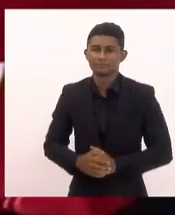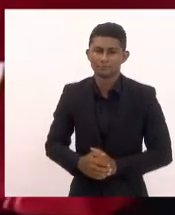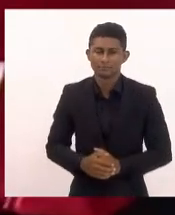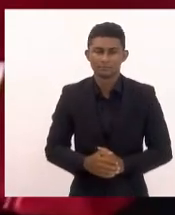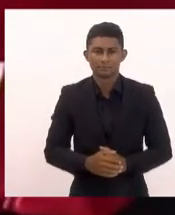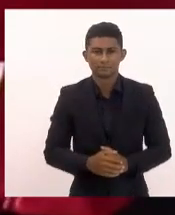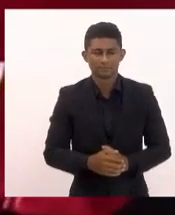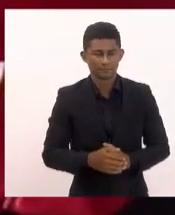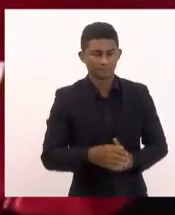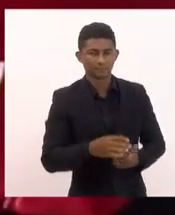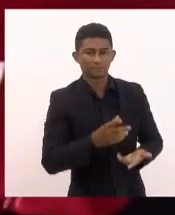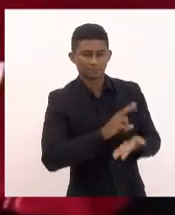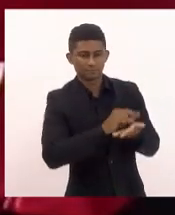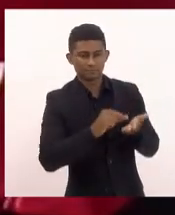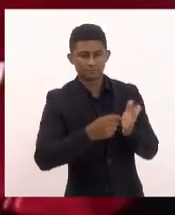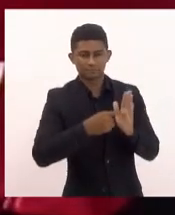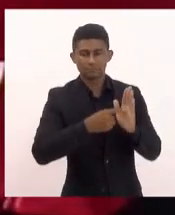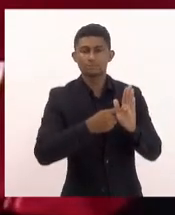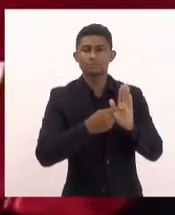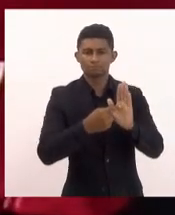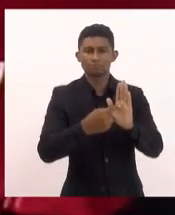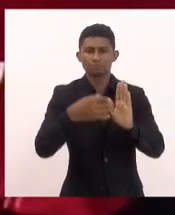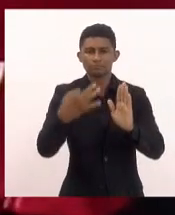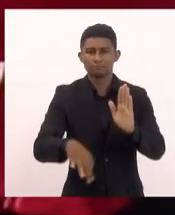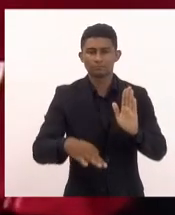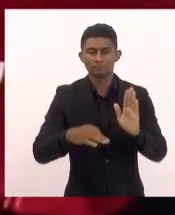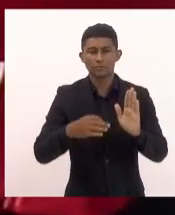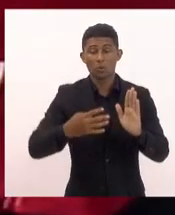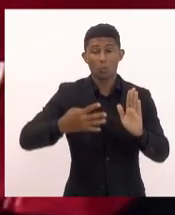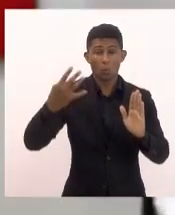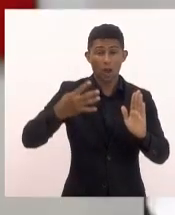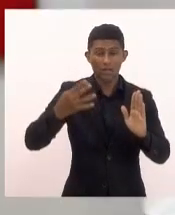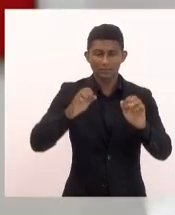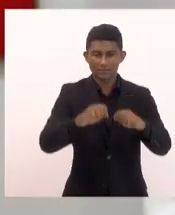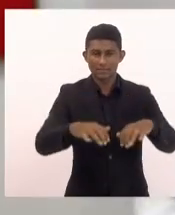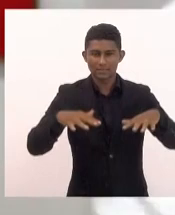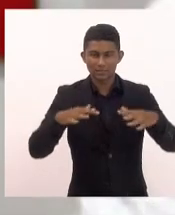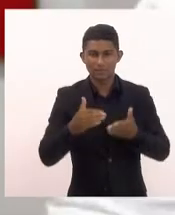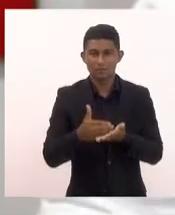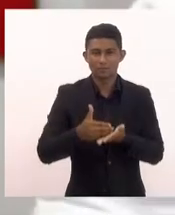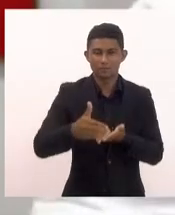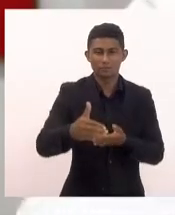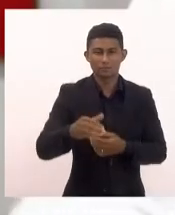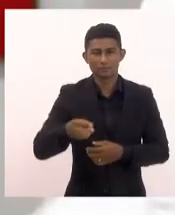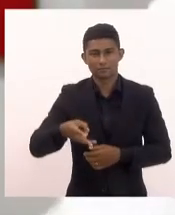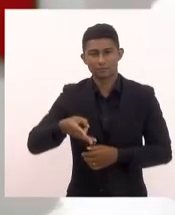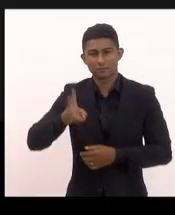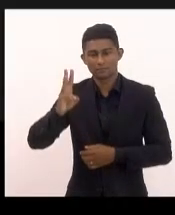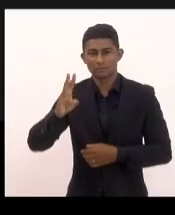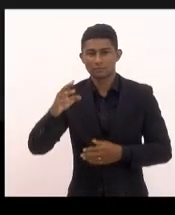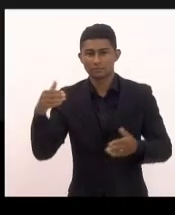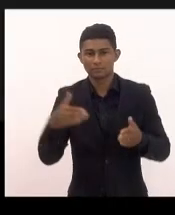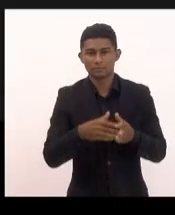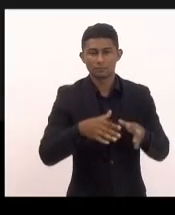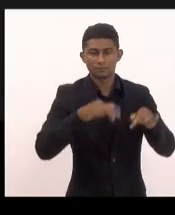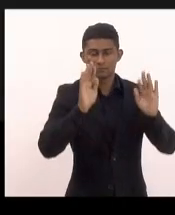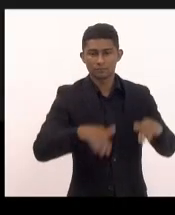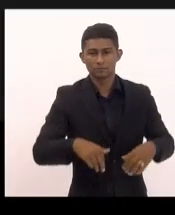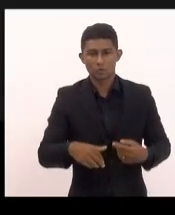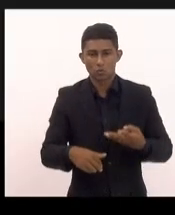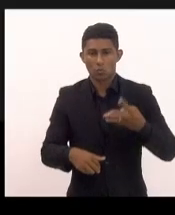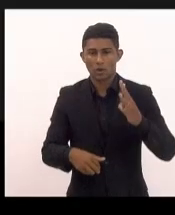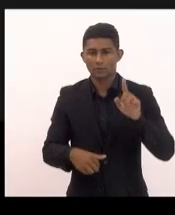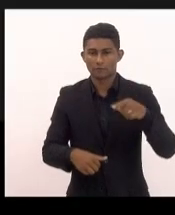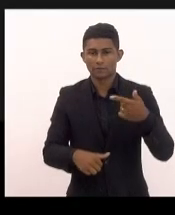A ata reflete com exatidão o ocorrido na quarta sessão ordinária, que iniciou às 15 horas e encerrou-se às 16 horas e 25